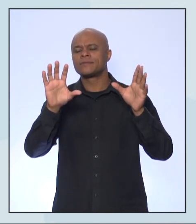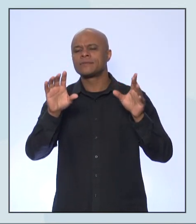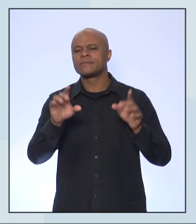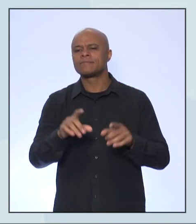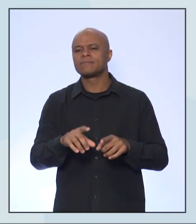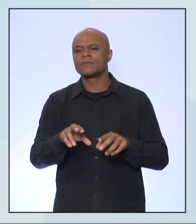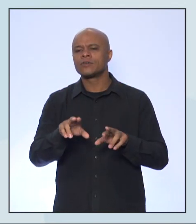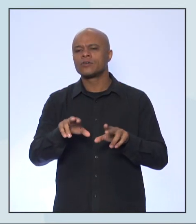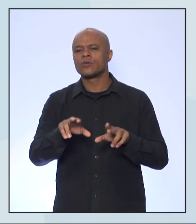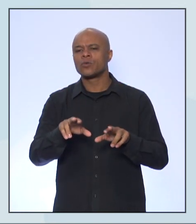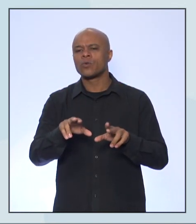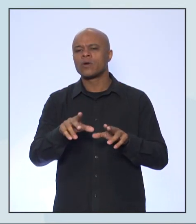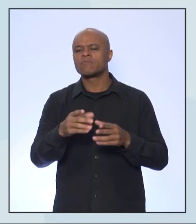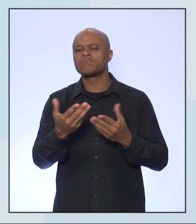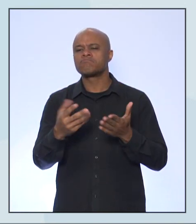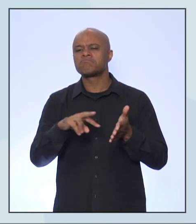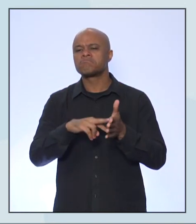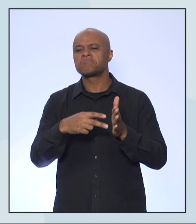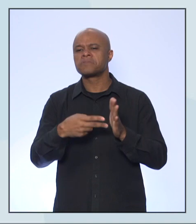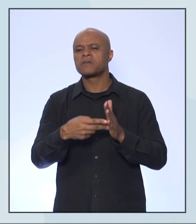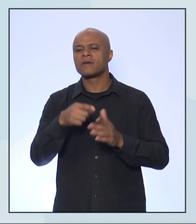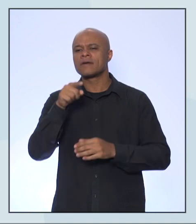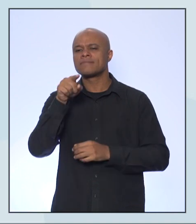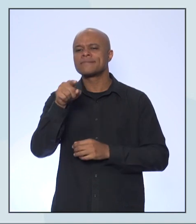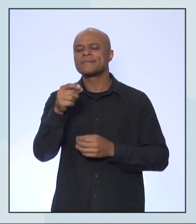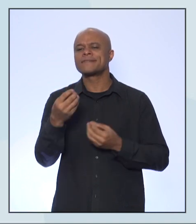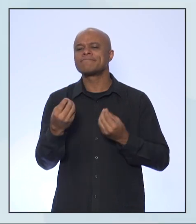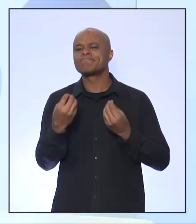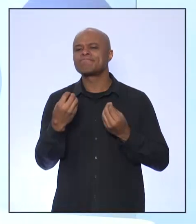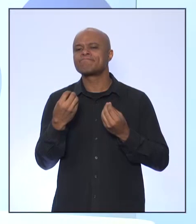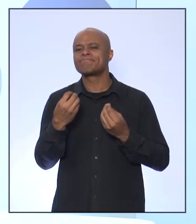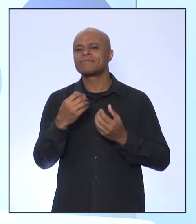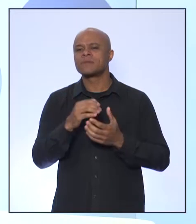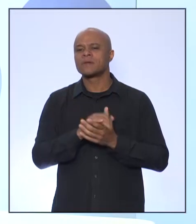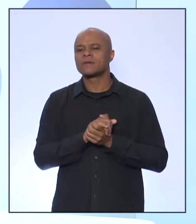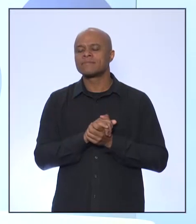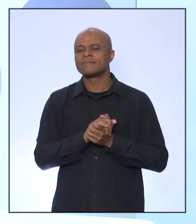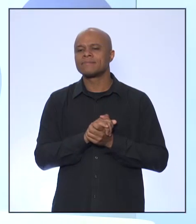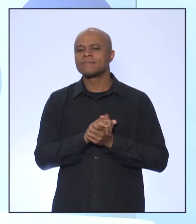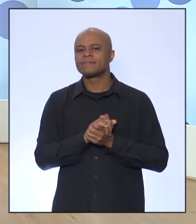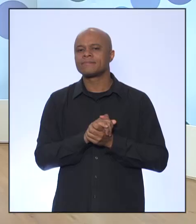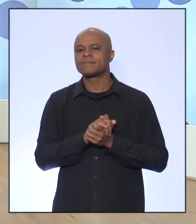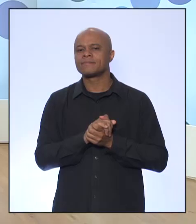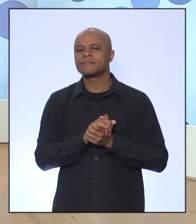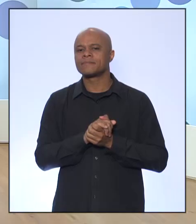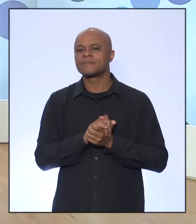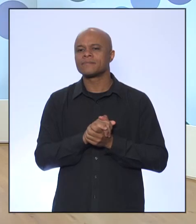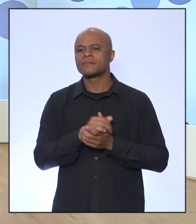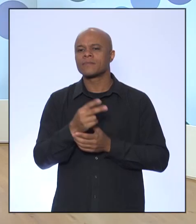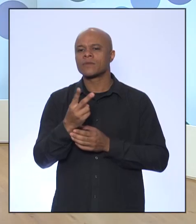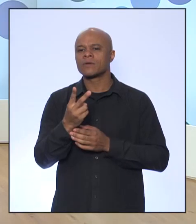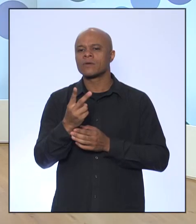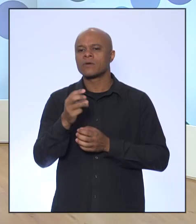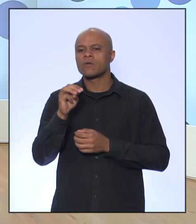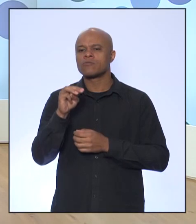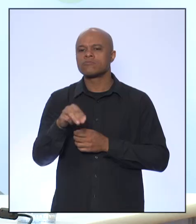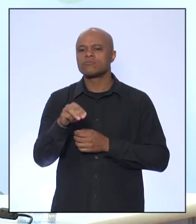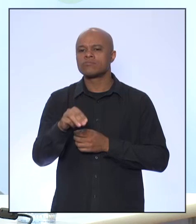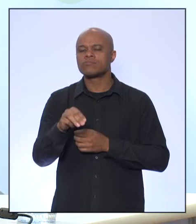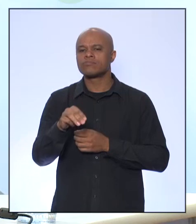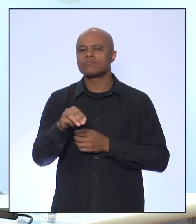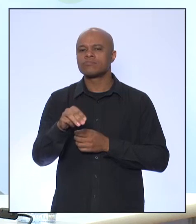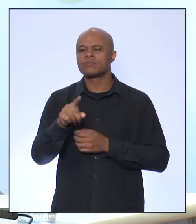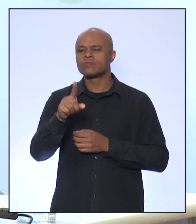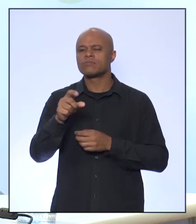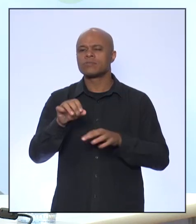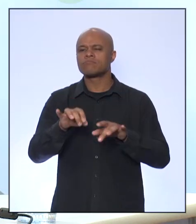elas significam para você? Eu vou deixar os alunos refletindo. 2 minutos no chat. Vocês têm que escrever o